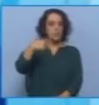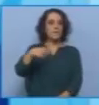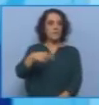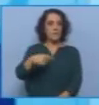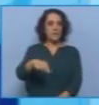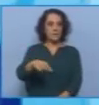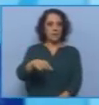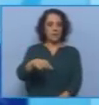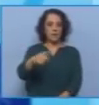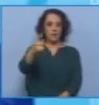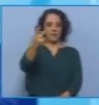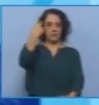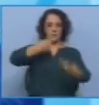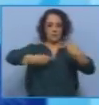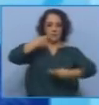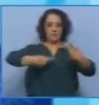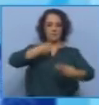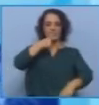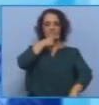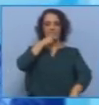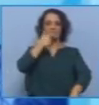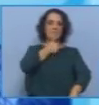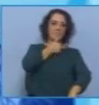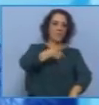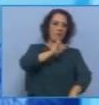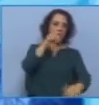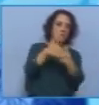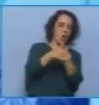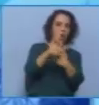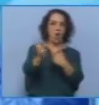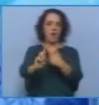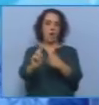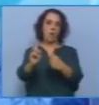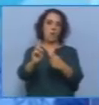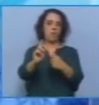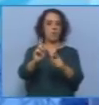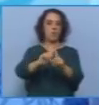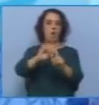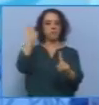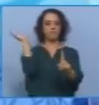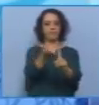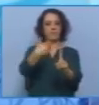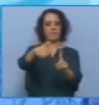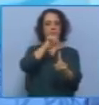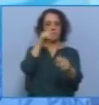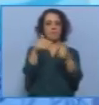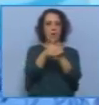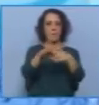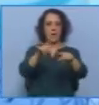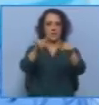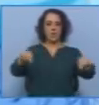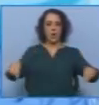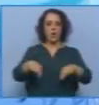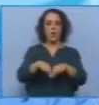ser julgado se vai ser morto ou não. É réu de morte, não é? E ter esta conversa numa sala de café é